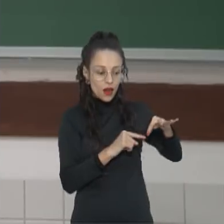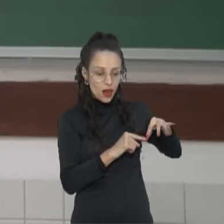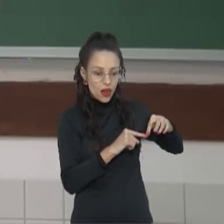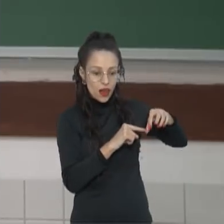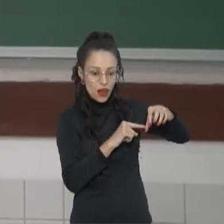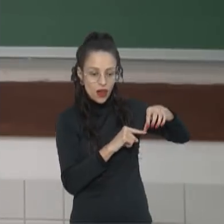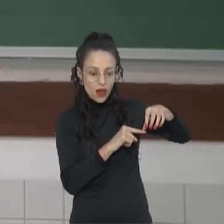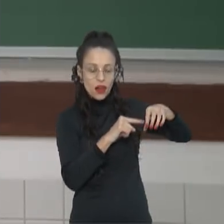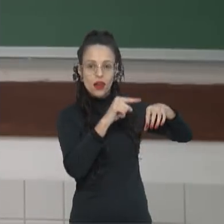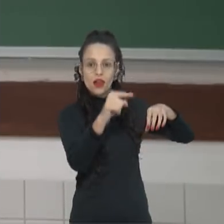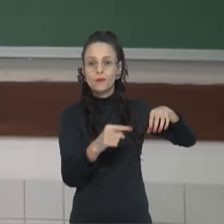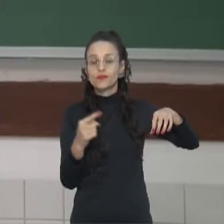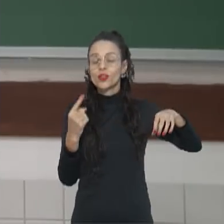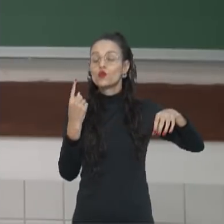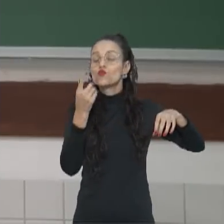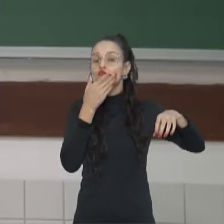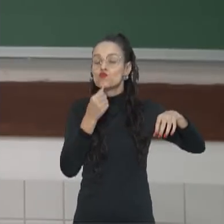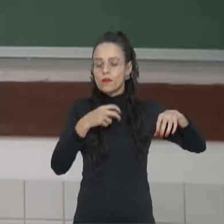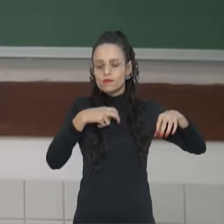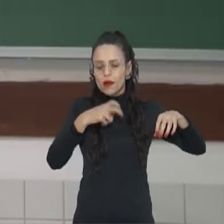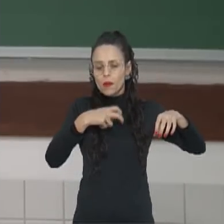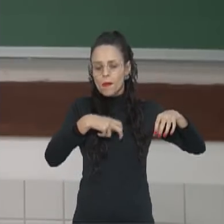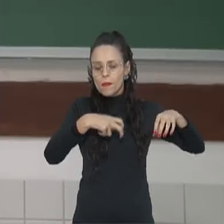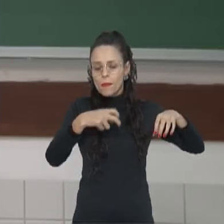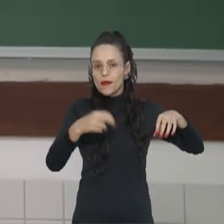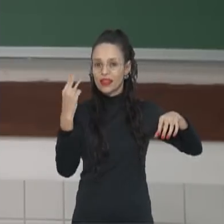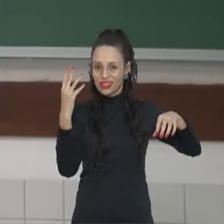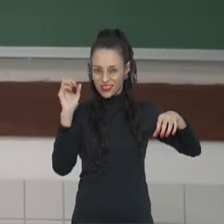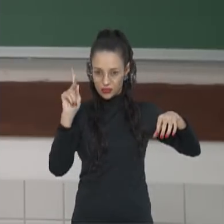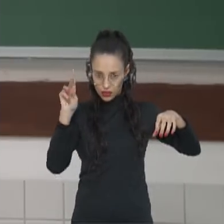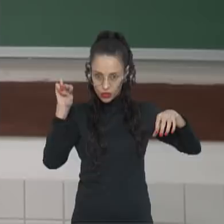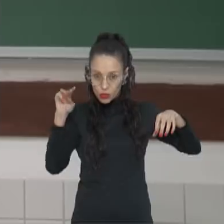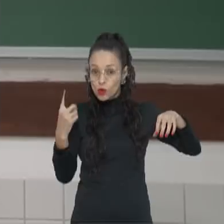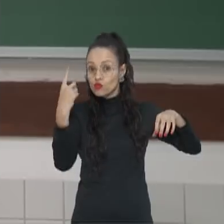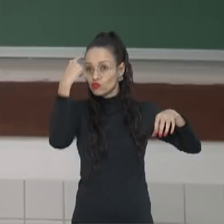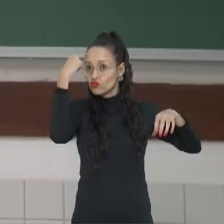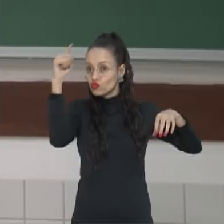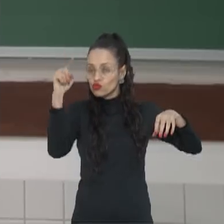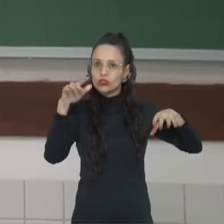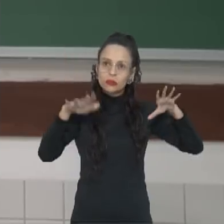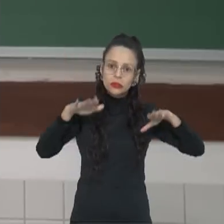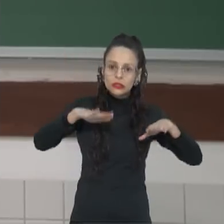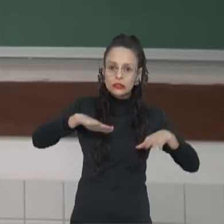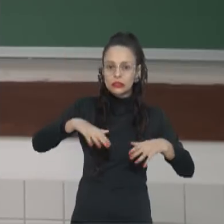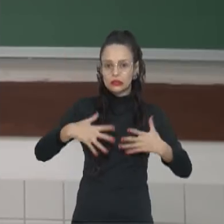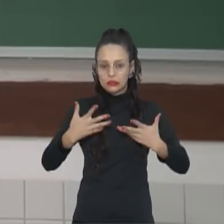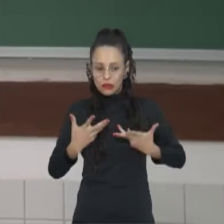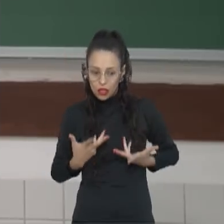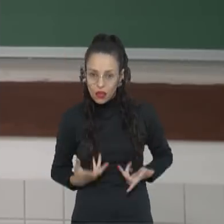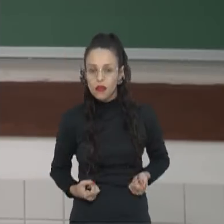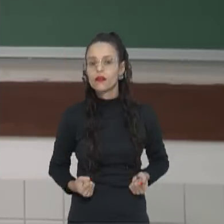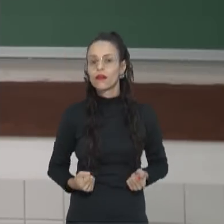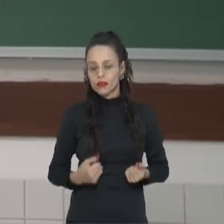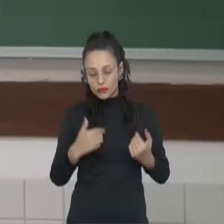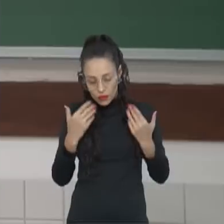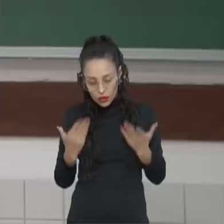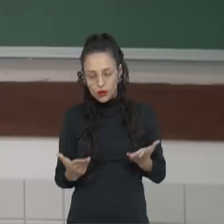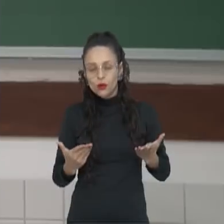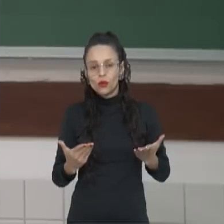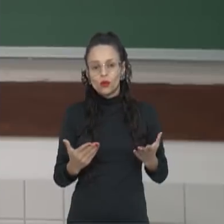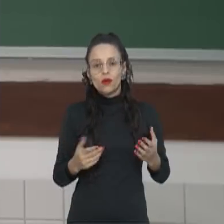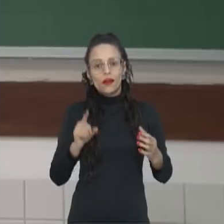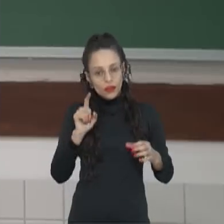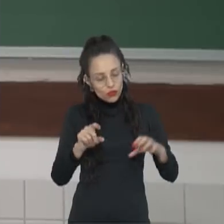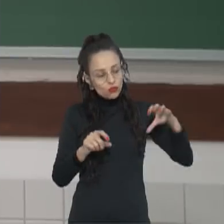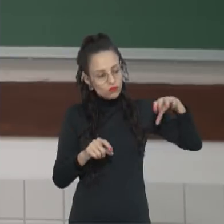Um homem caminhar 30 quilômetros num dia, dependendo da região, muito alta, tem todo um desgaste. Então, eles colocavam